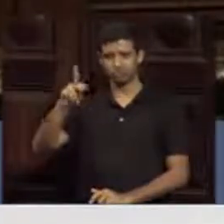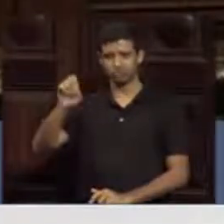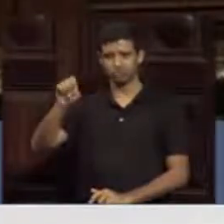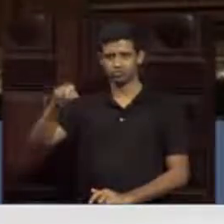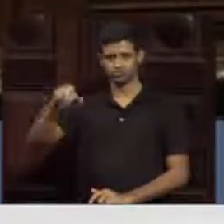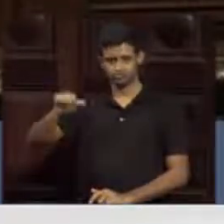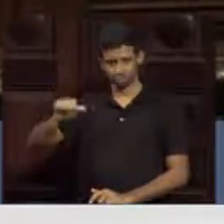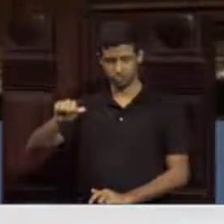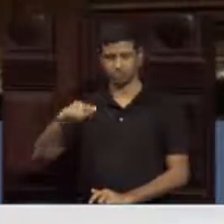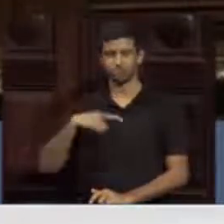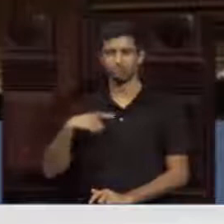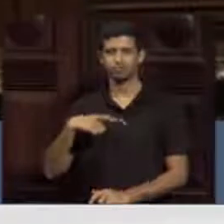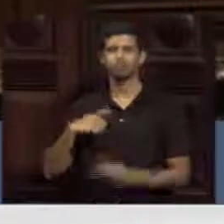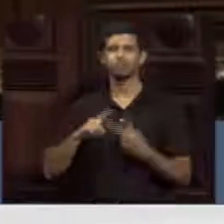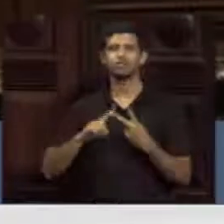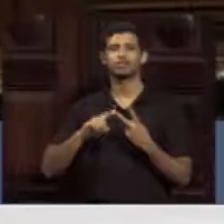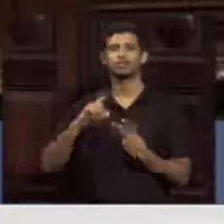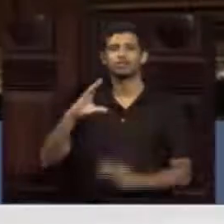Carioca,